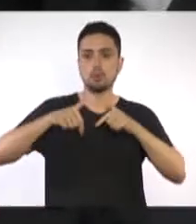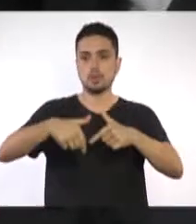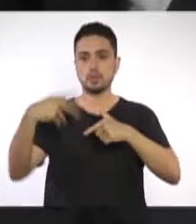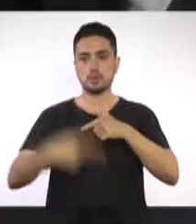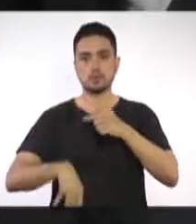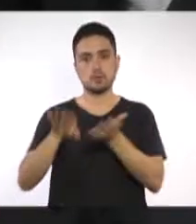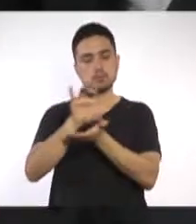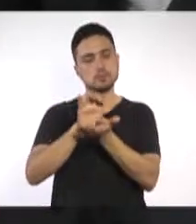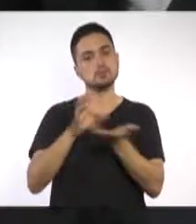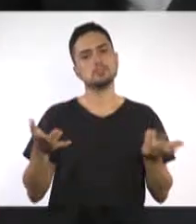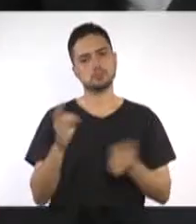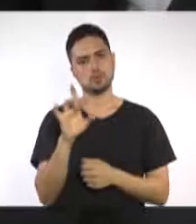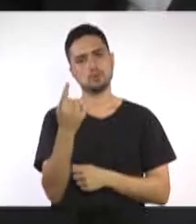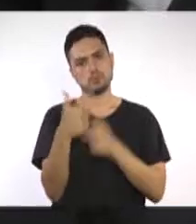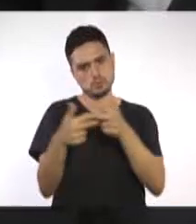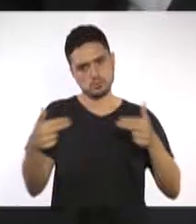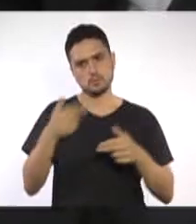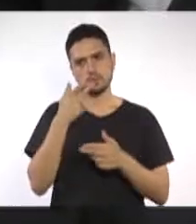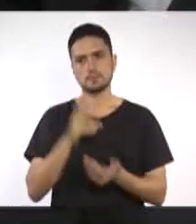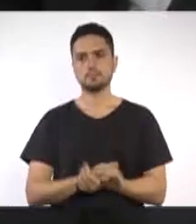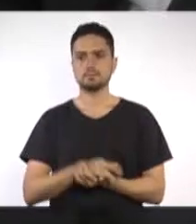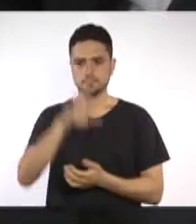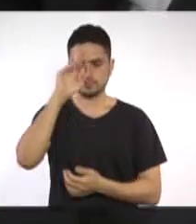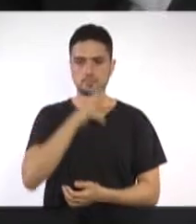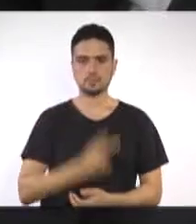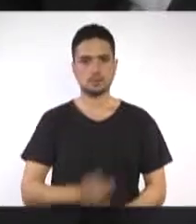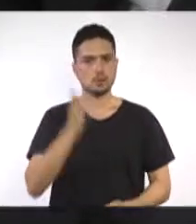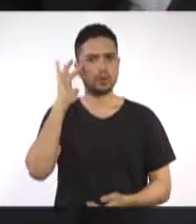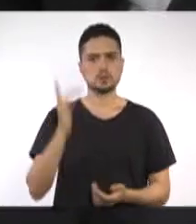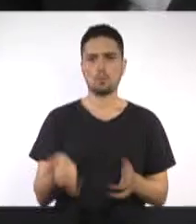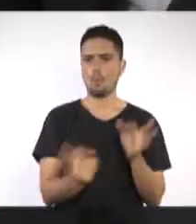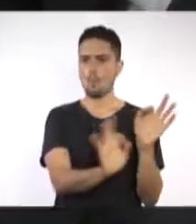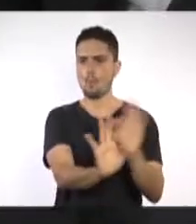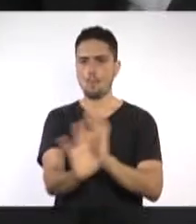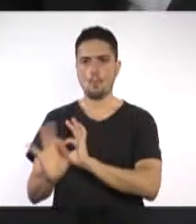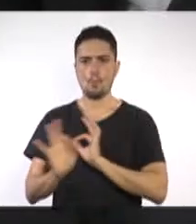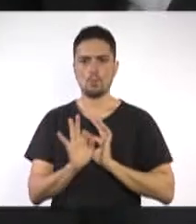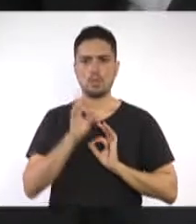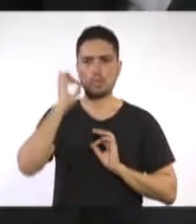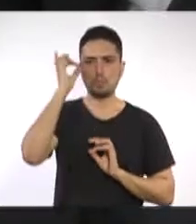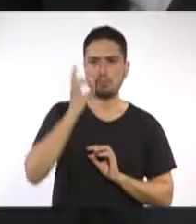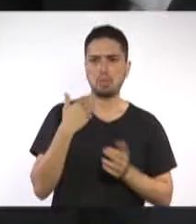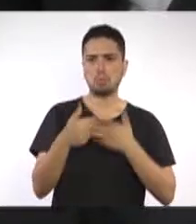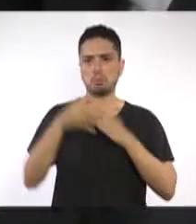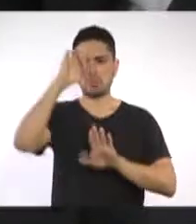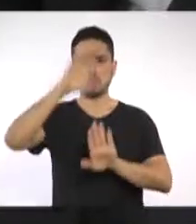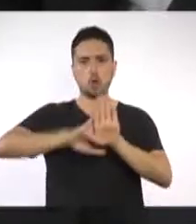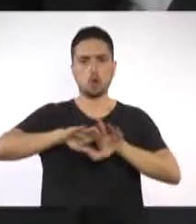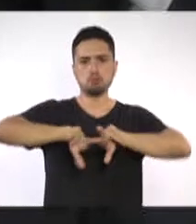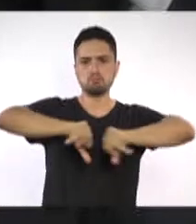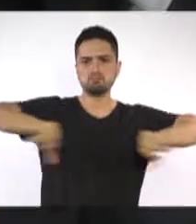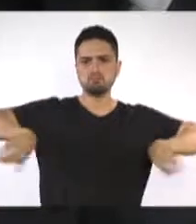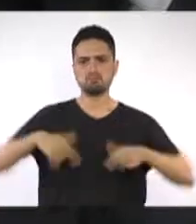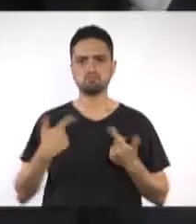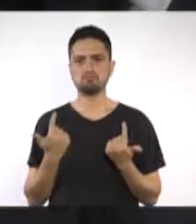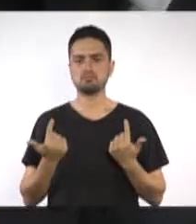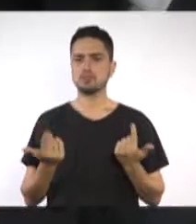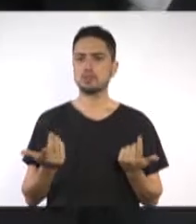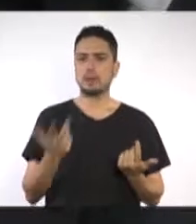presidente, esse caso, acho que nenhum deputado, independente de qualquer viés partidário, ideológico, por óbvio, se